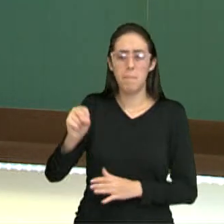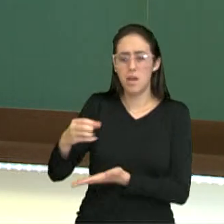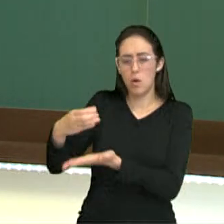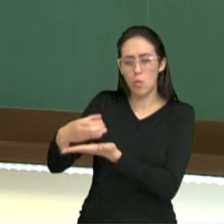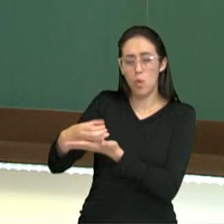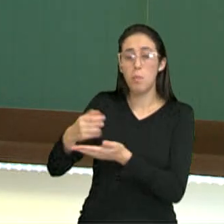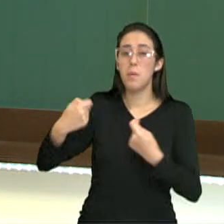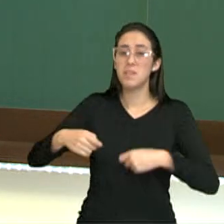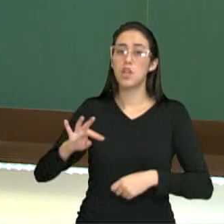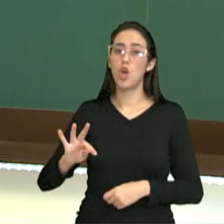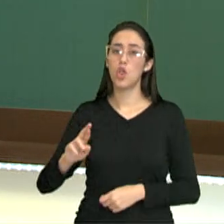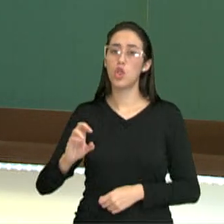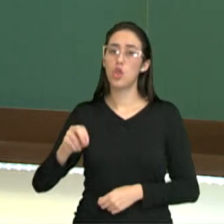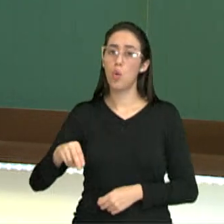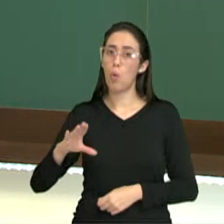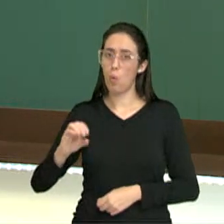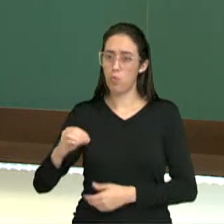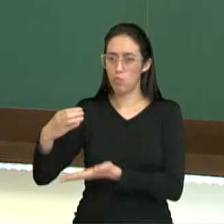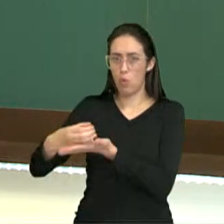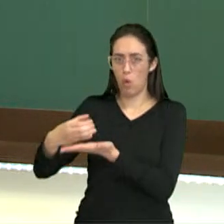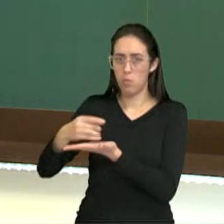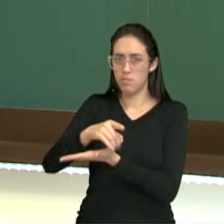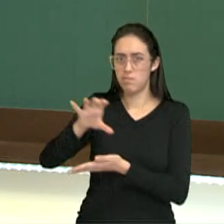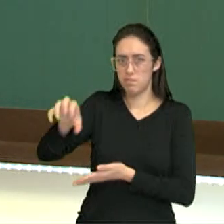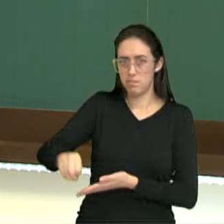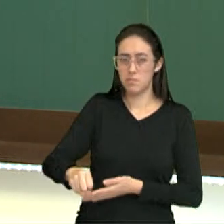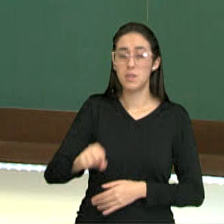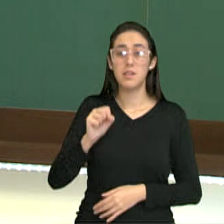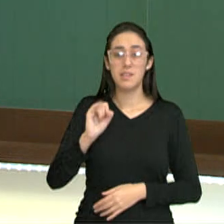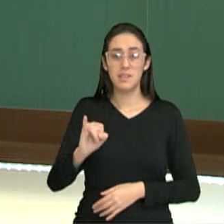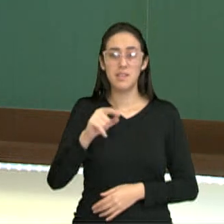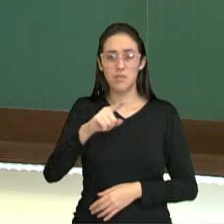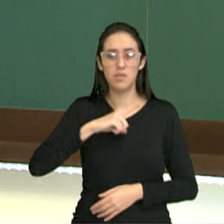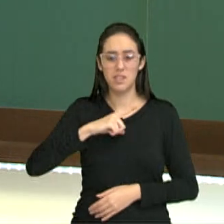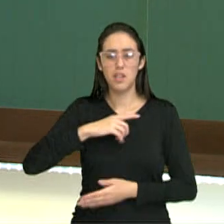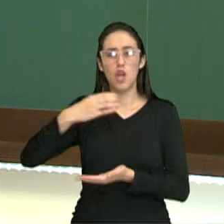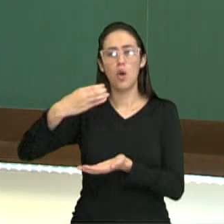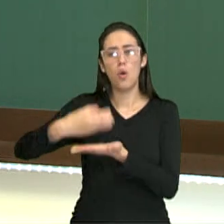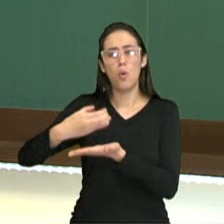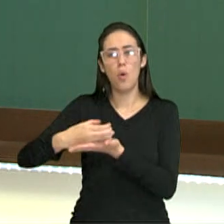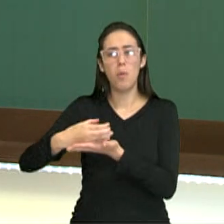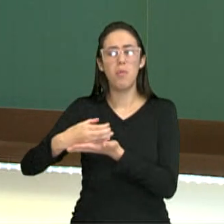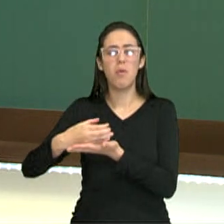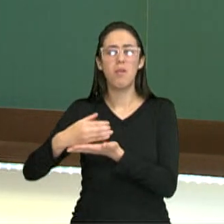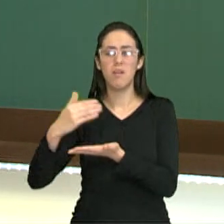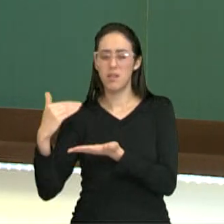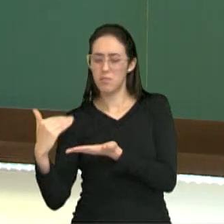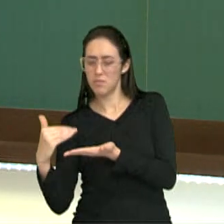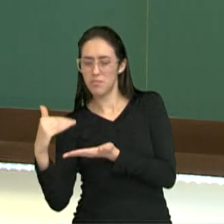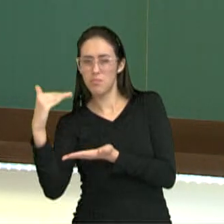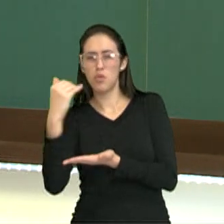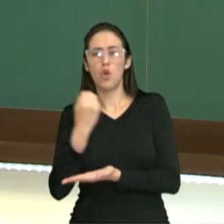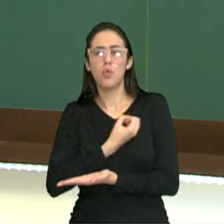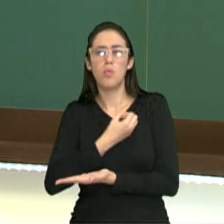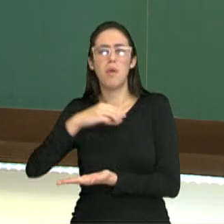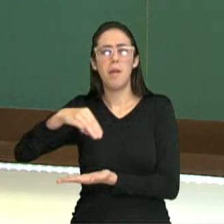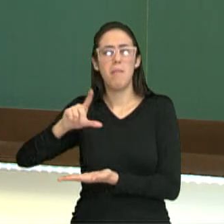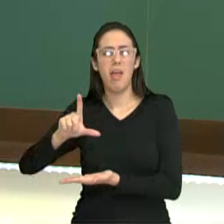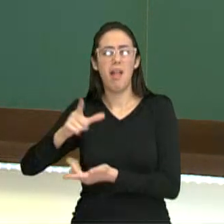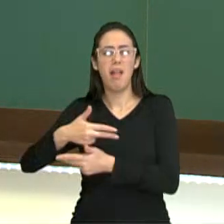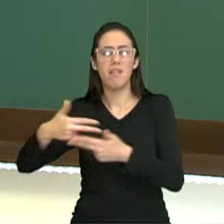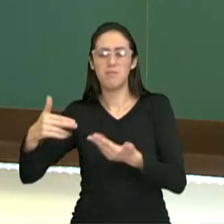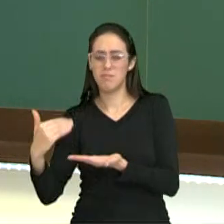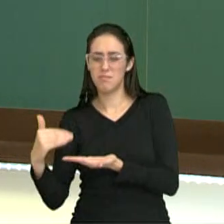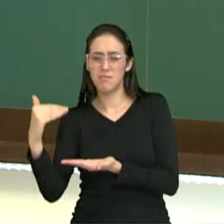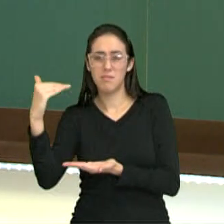pirâmide. Então, o que vocês vão fazer? Se vocês tiverem aquele copo medidor que a mãe tem na cozinha, até é mais fácil para